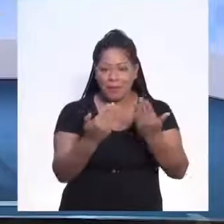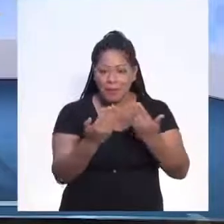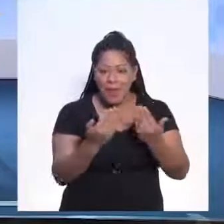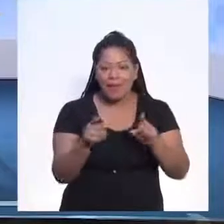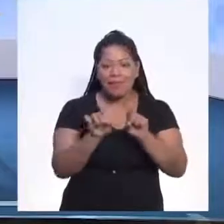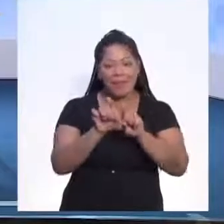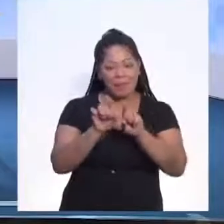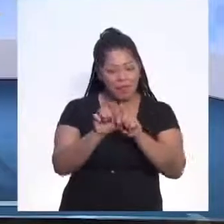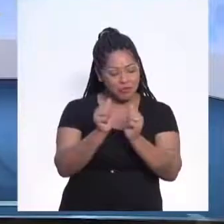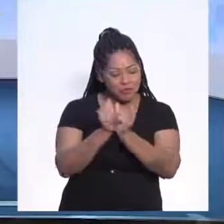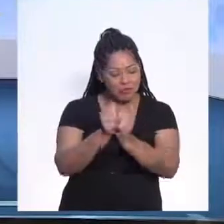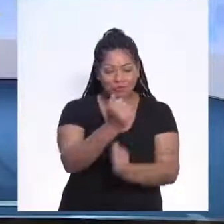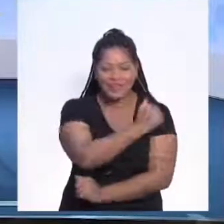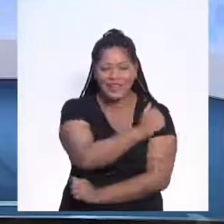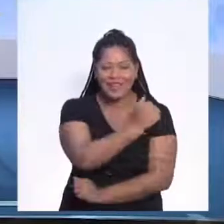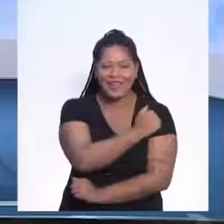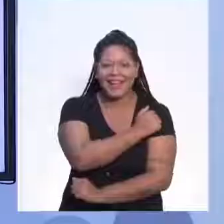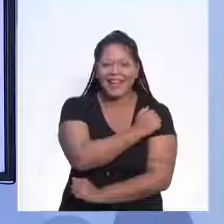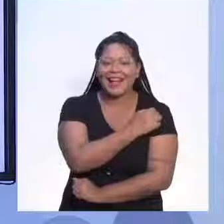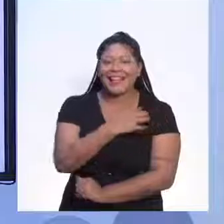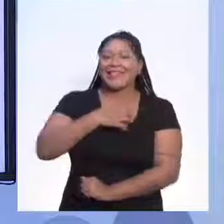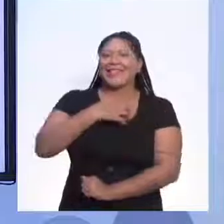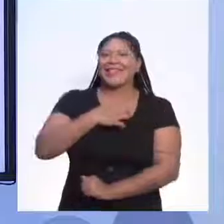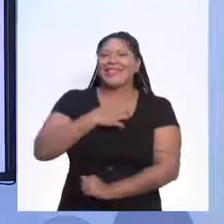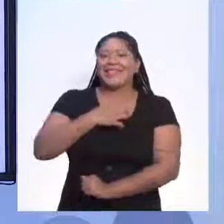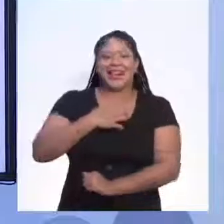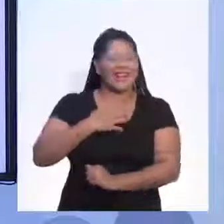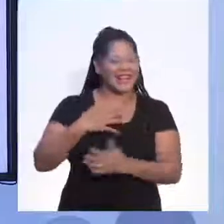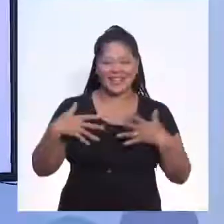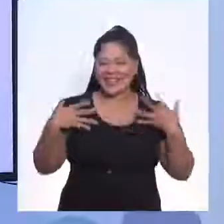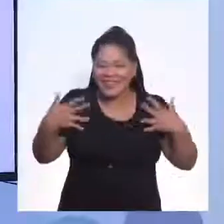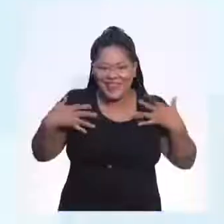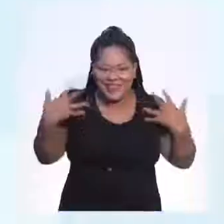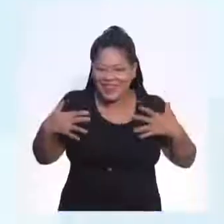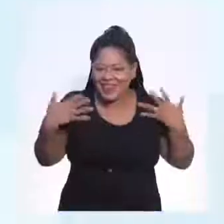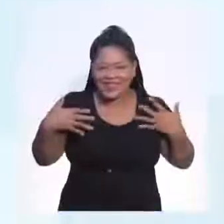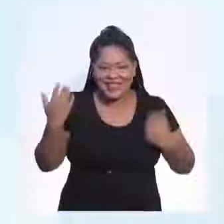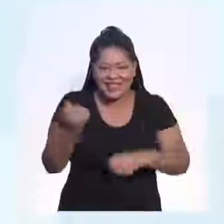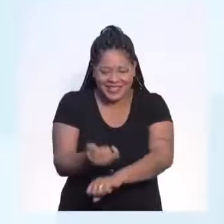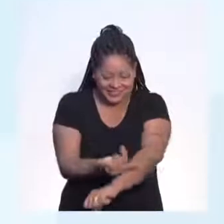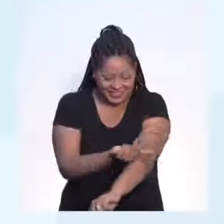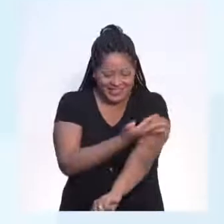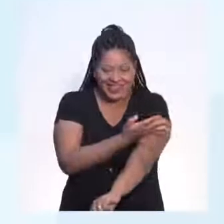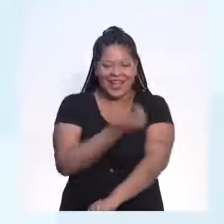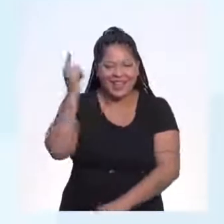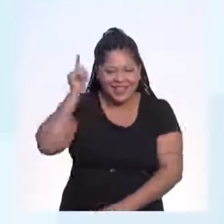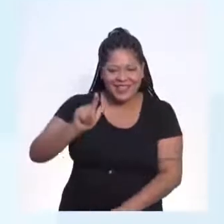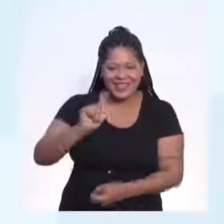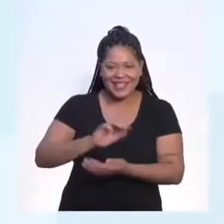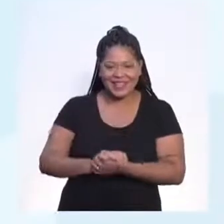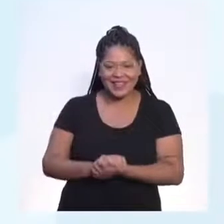dele. Ai, tô super emocionada. Vou encerrar Uau. essa aula aqui, dever cumprido. Cerejinha no bolo.